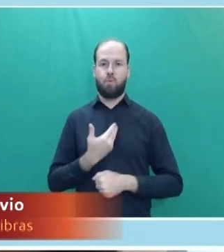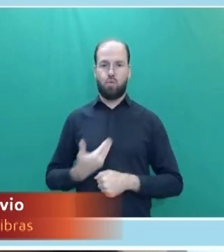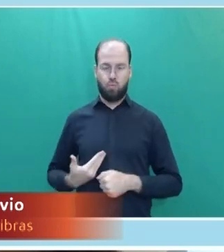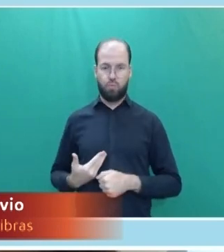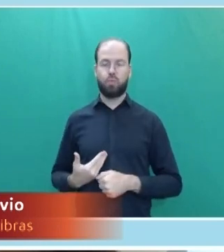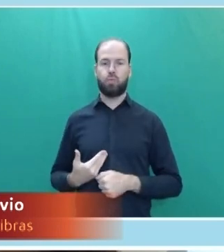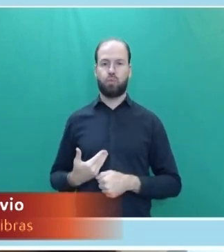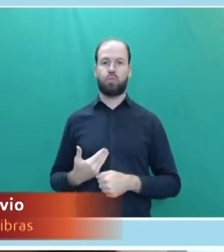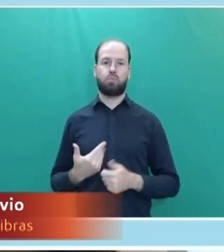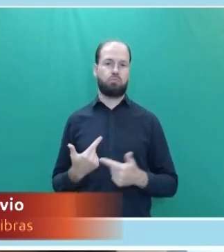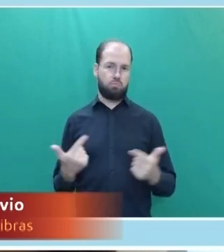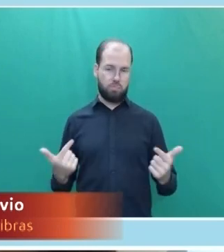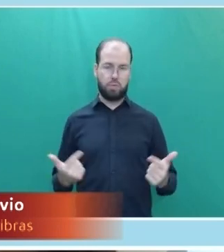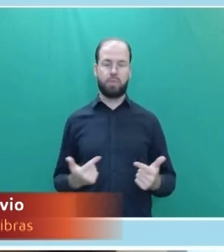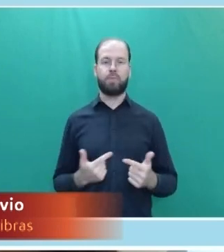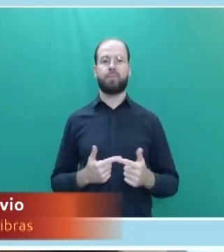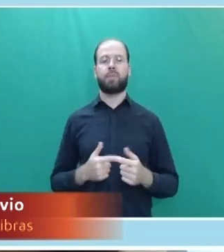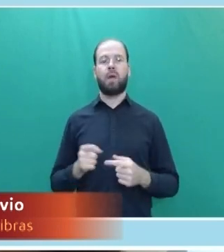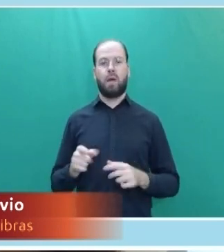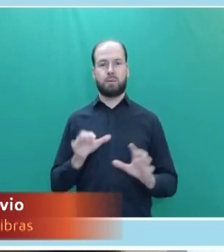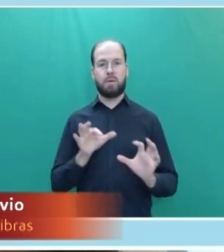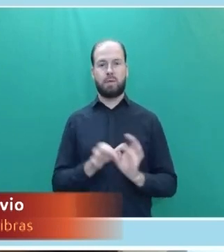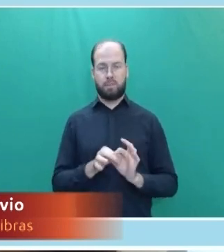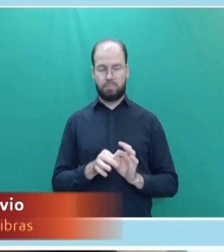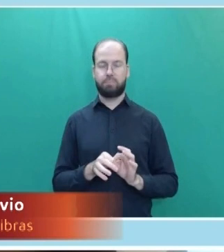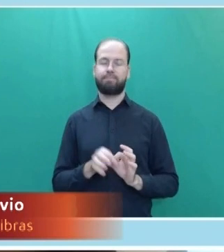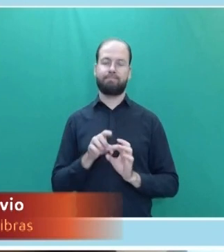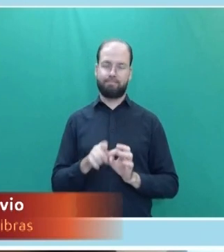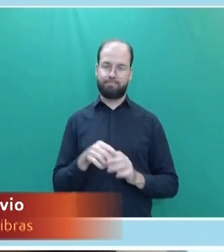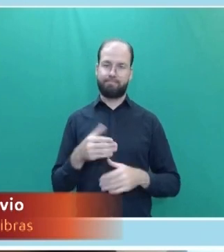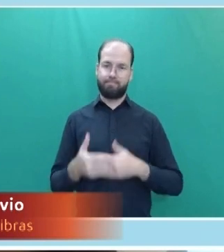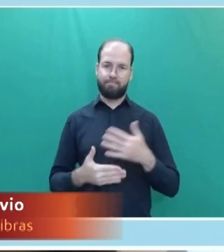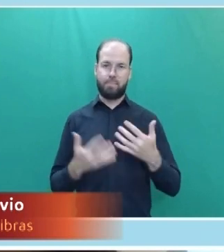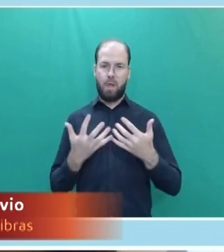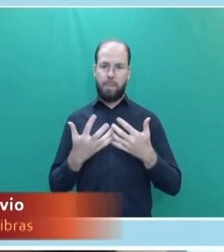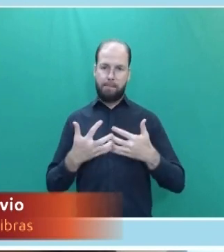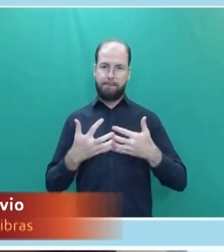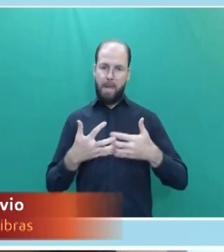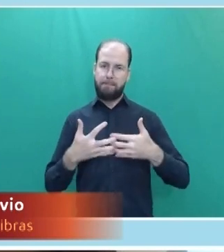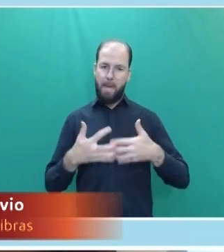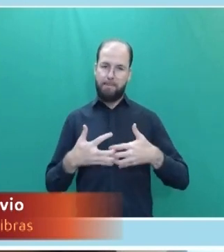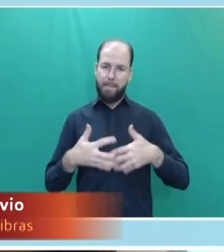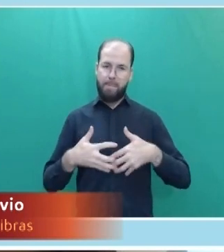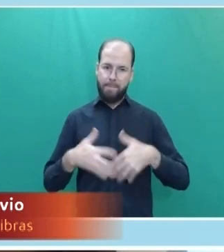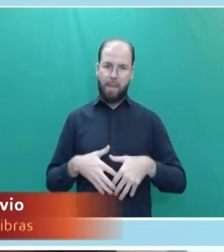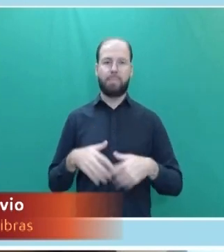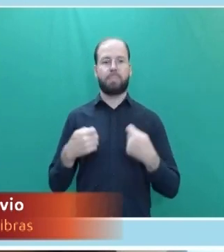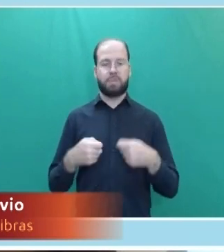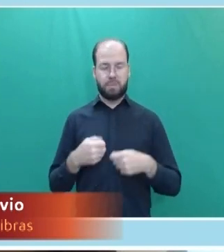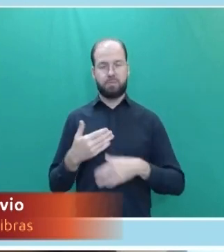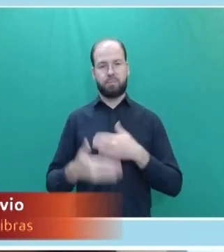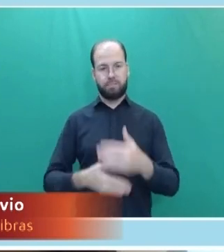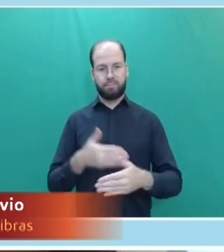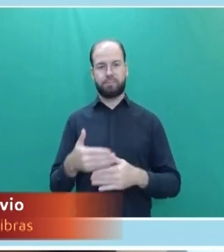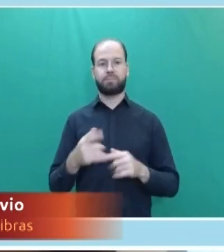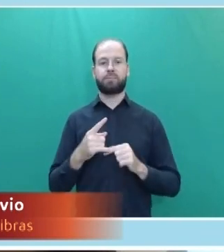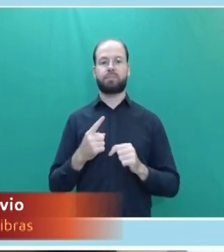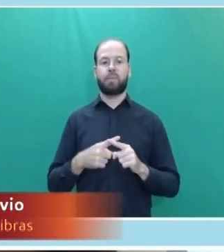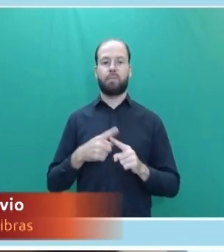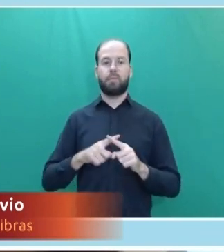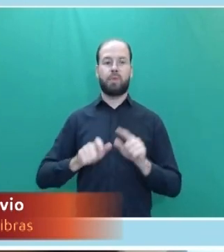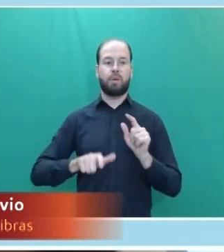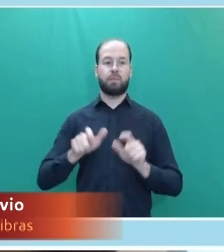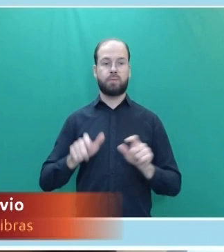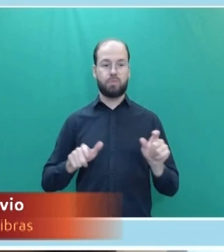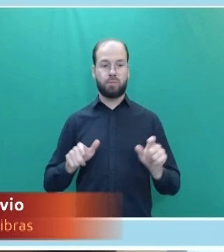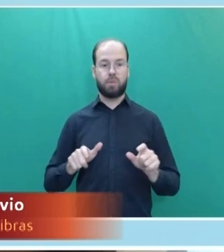acho que, assim, na base dessa pirâmide, essa engrenagem precisa rodar para que as pessoas